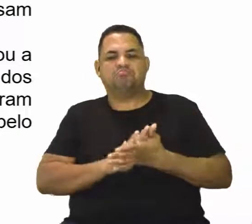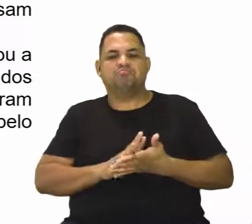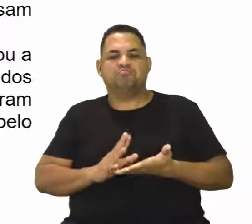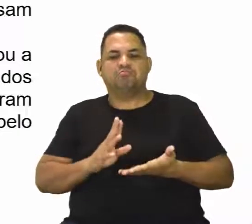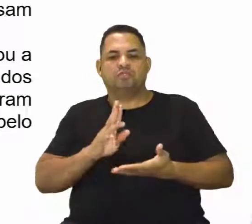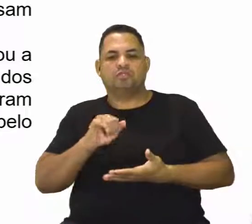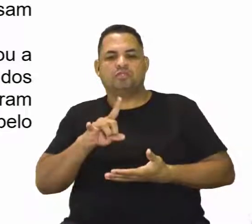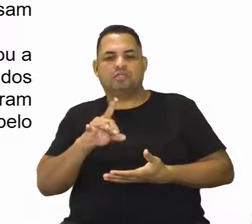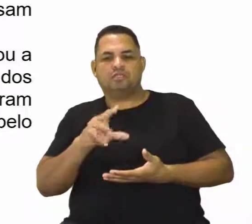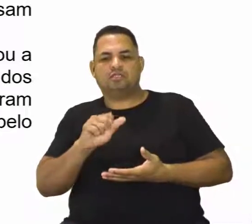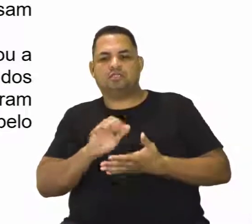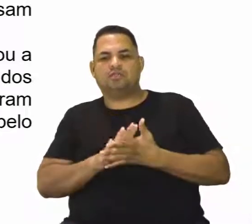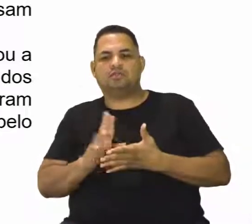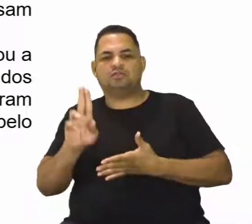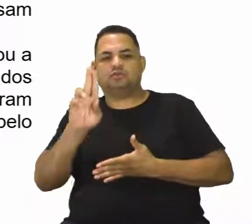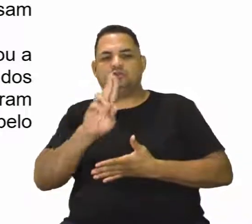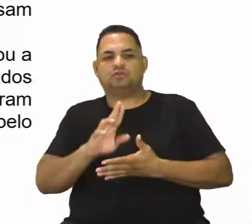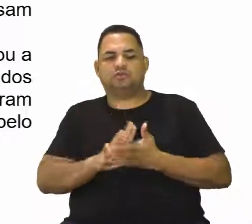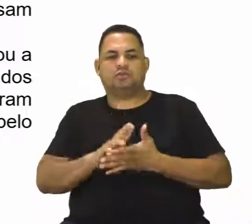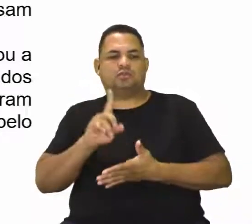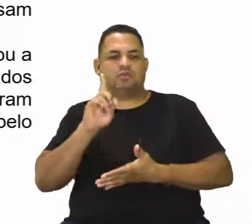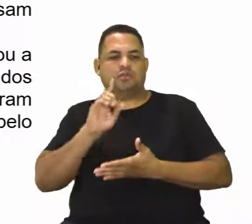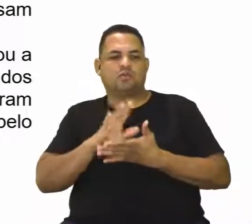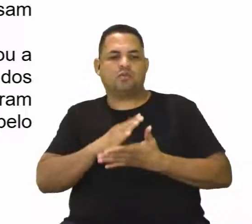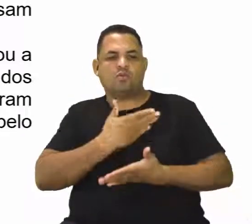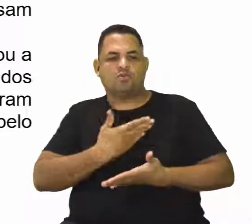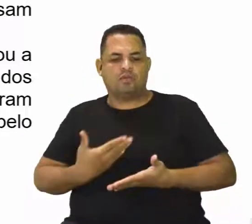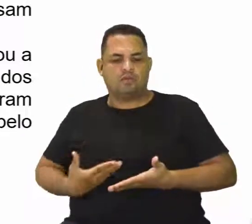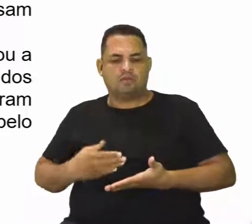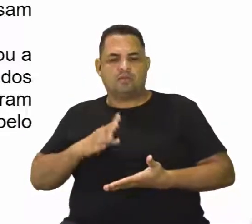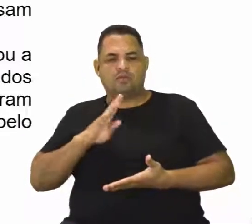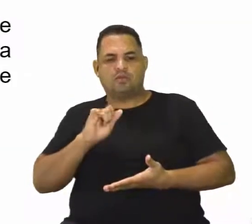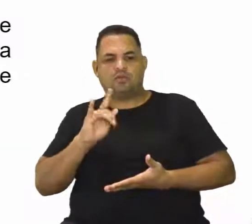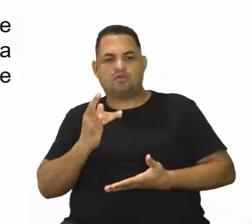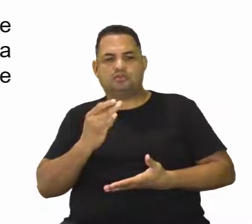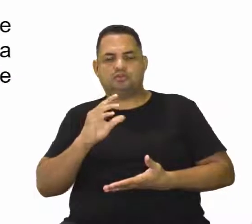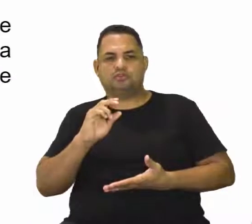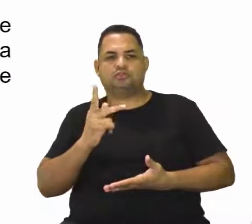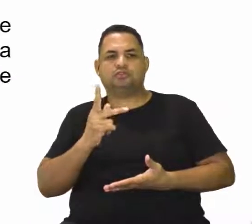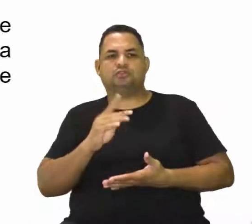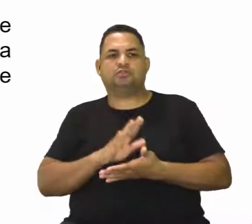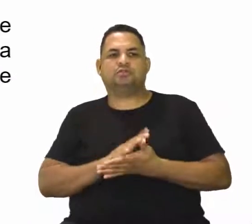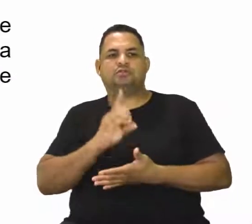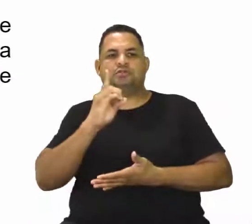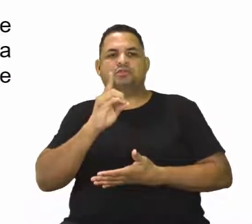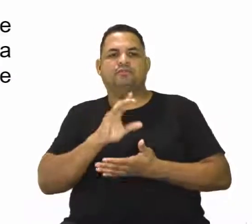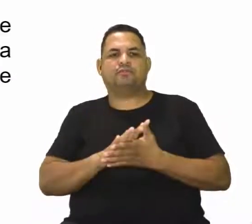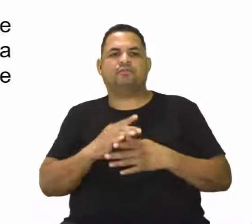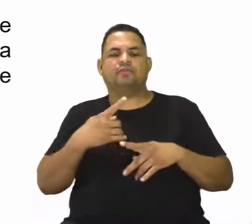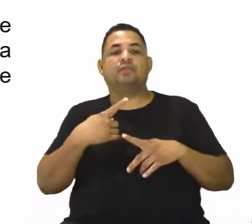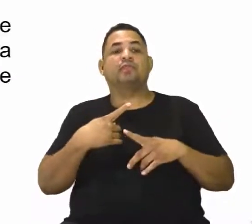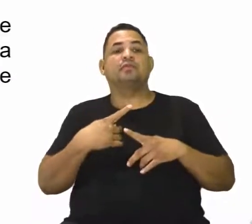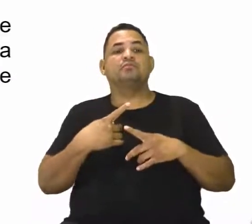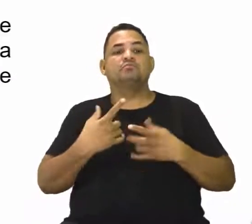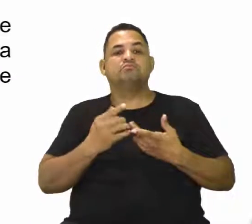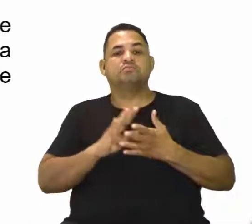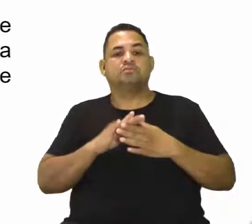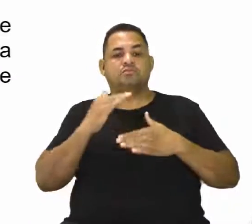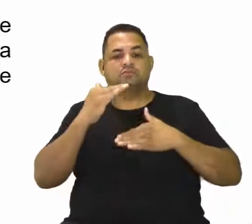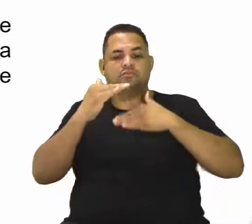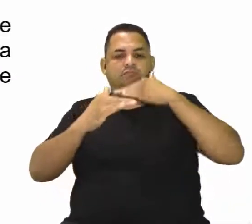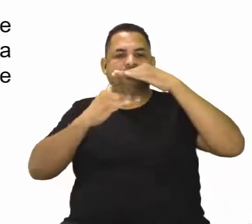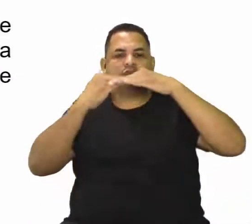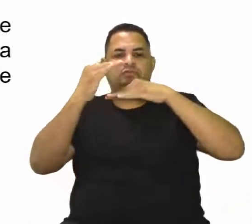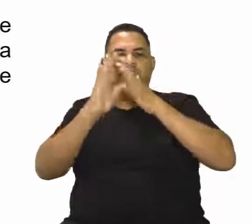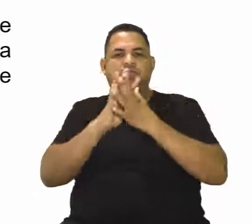unilateral adotado pelo governo Bush letra de ter Vitor aos avanço